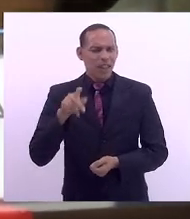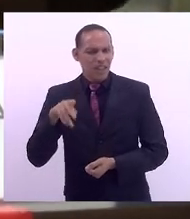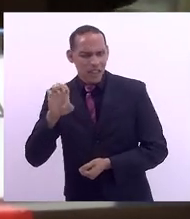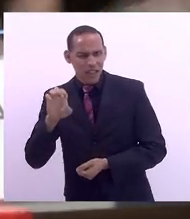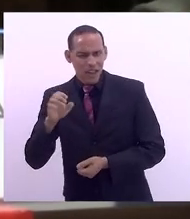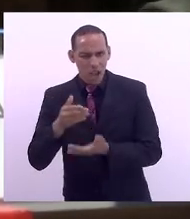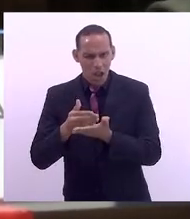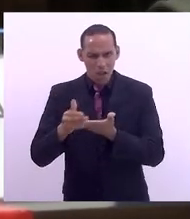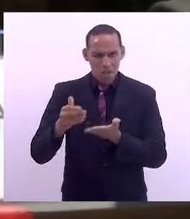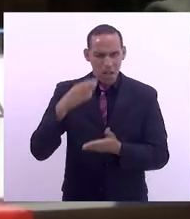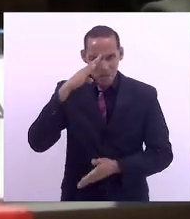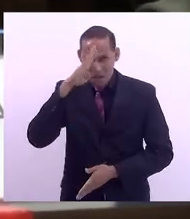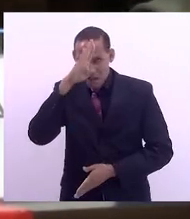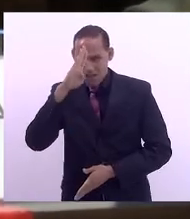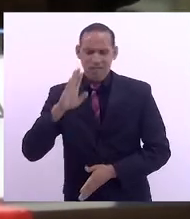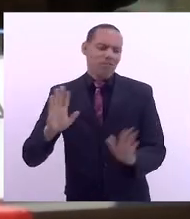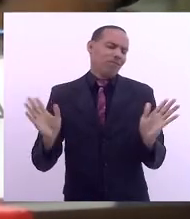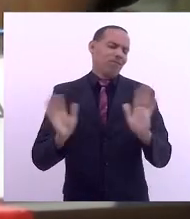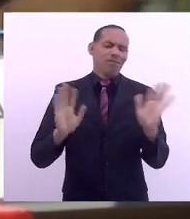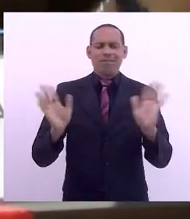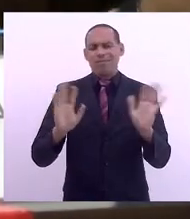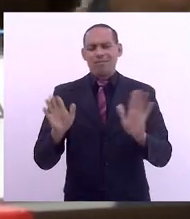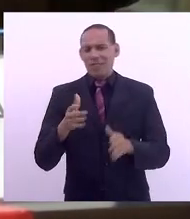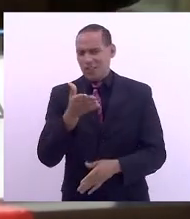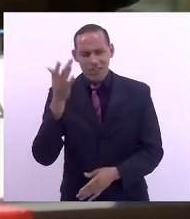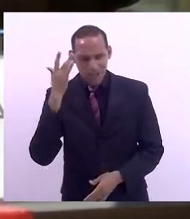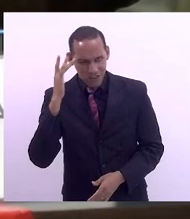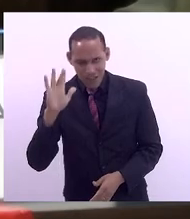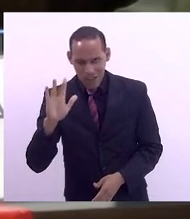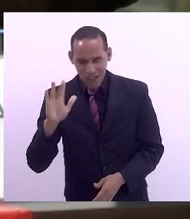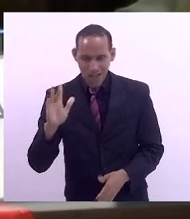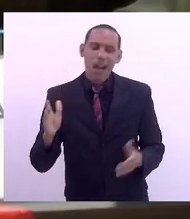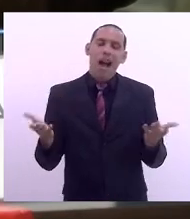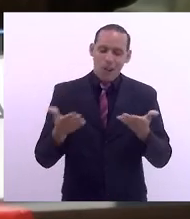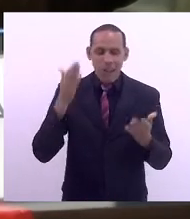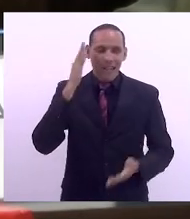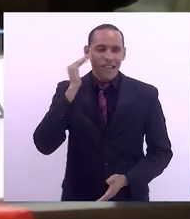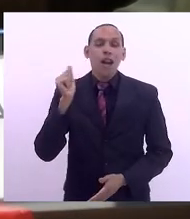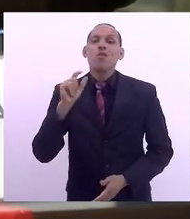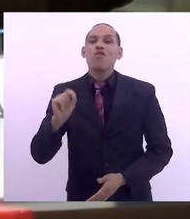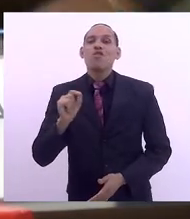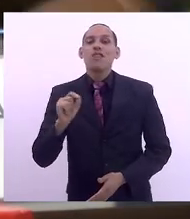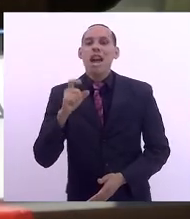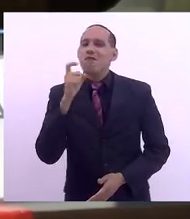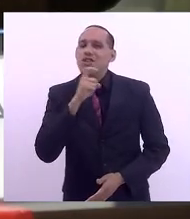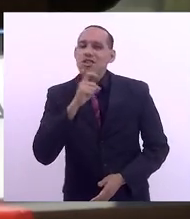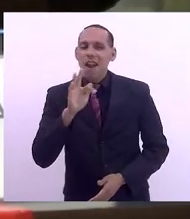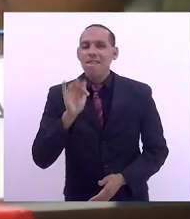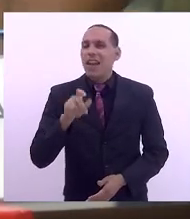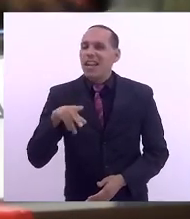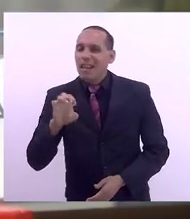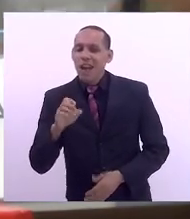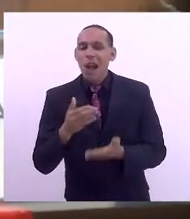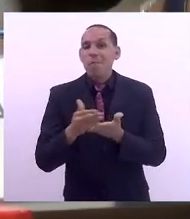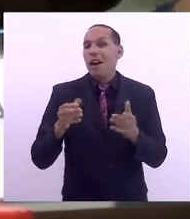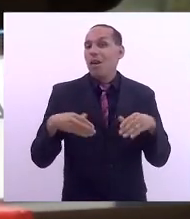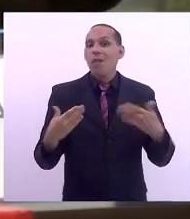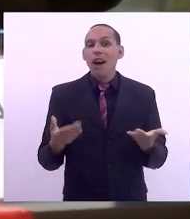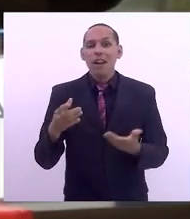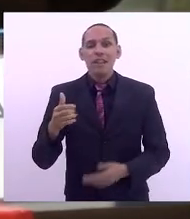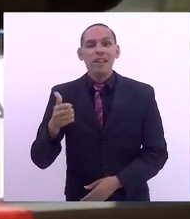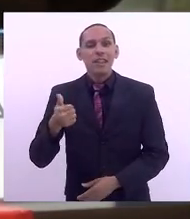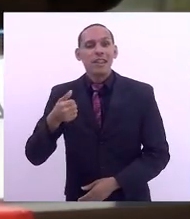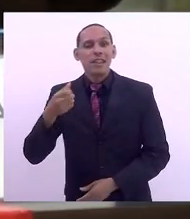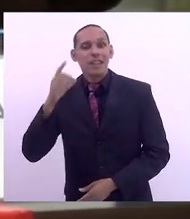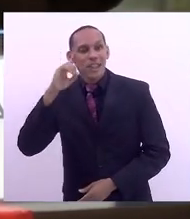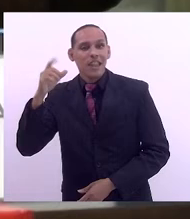com o presidente Bolsonaro, por favor. Se ninguém sabia, estão sabendo agora. O fake começou quando disse que dia 13 de maio